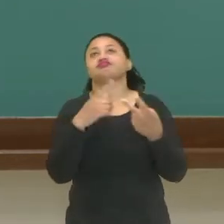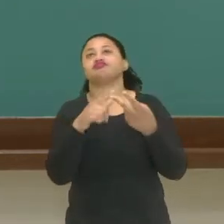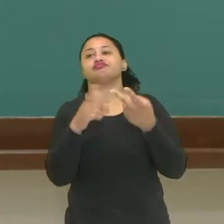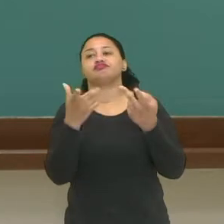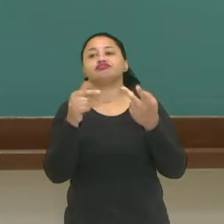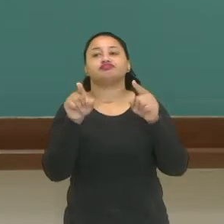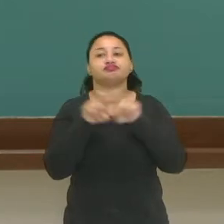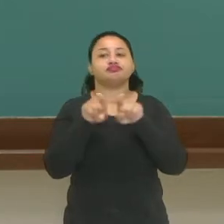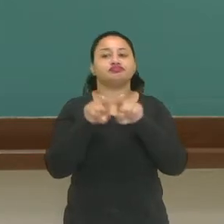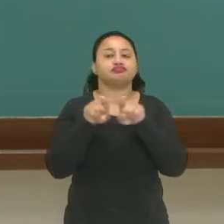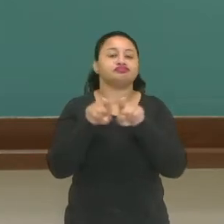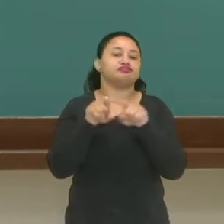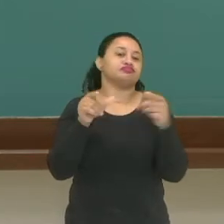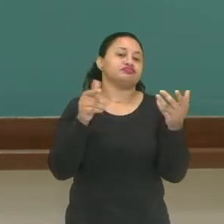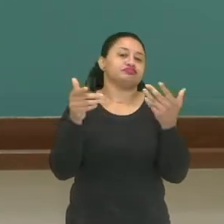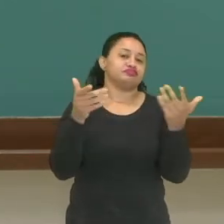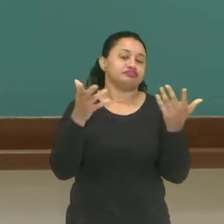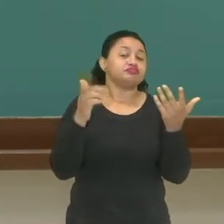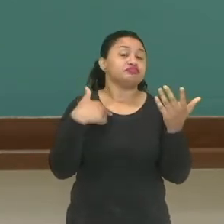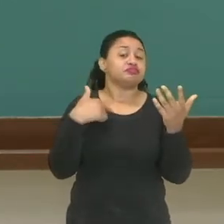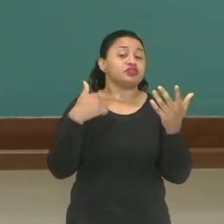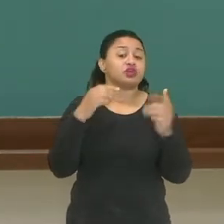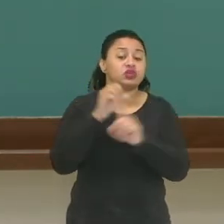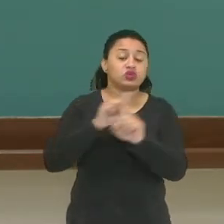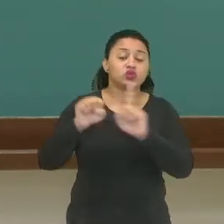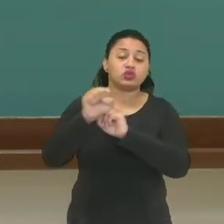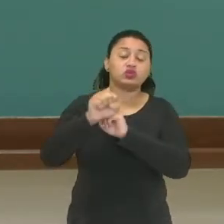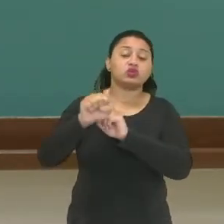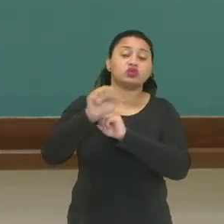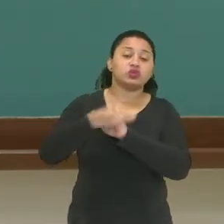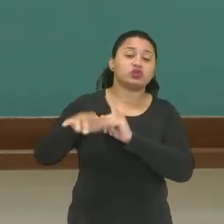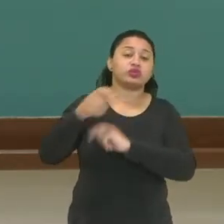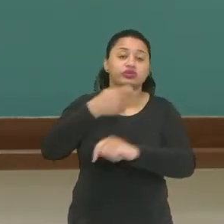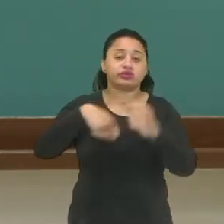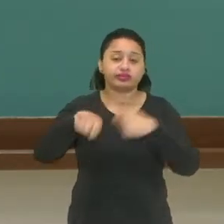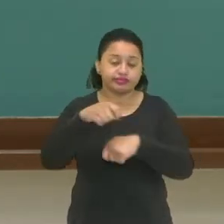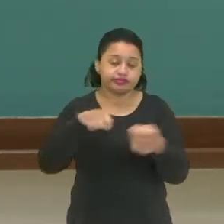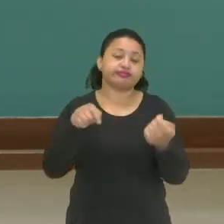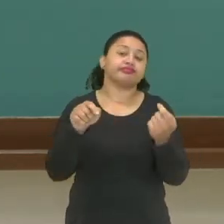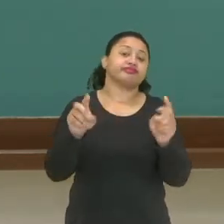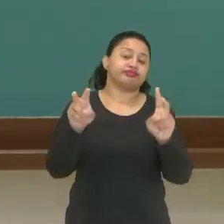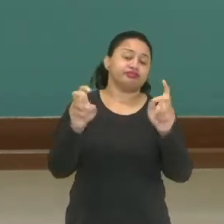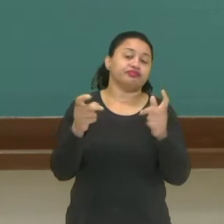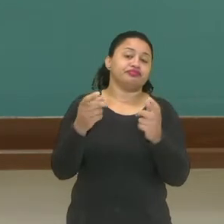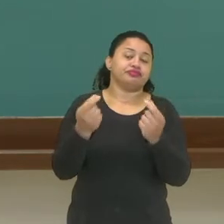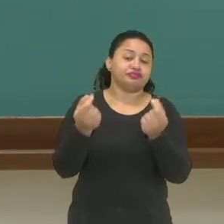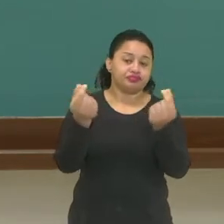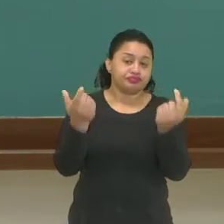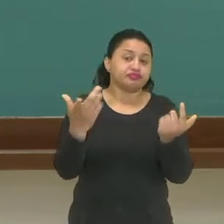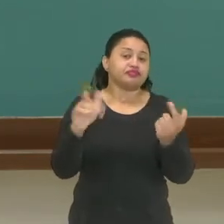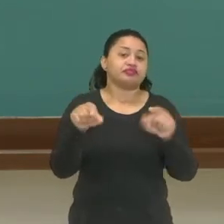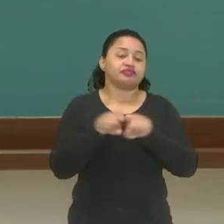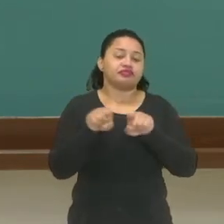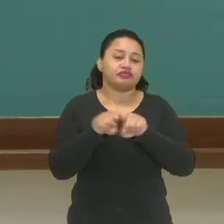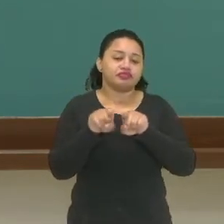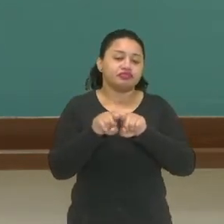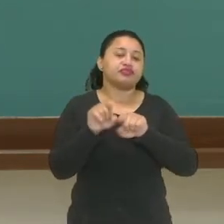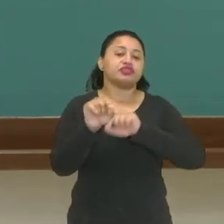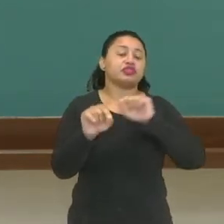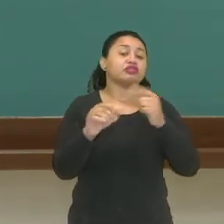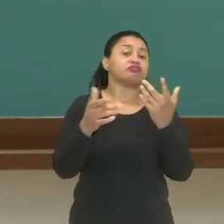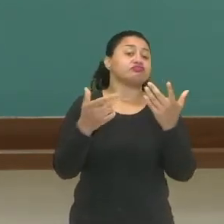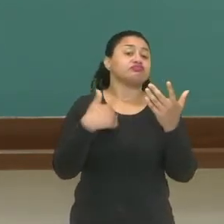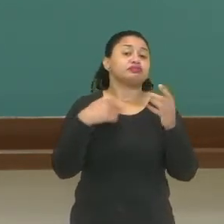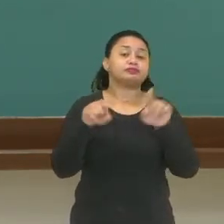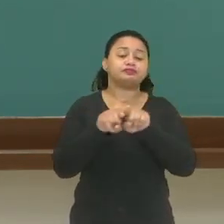de questões socioeconômicas, né, questão de renda, pode ser também a questão, conforme já citamos aqui, de